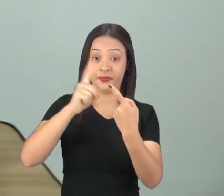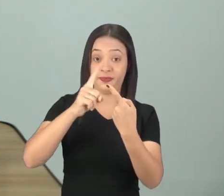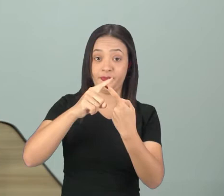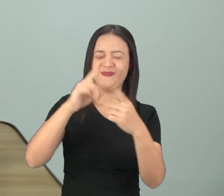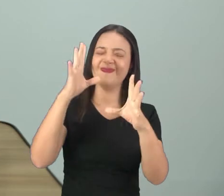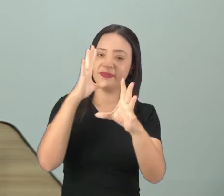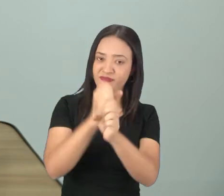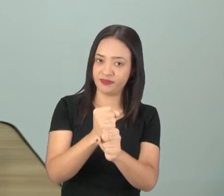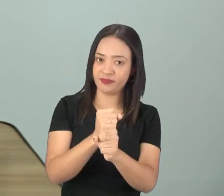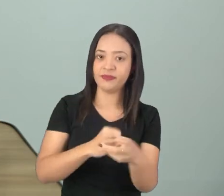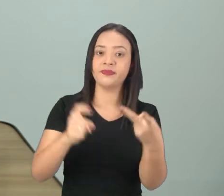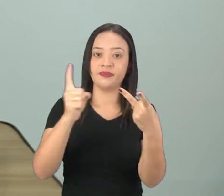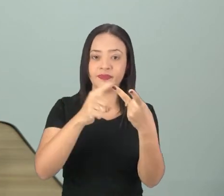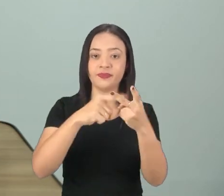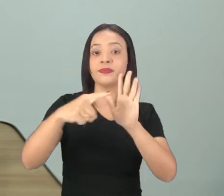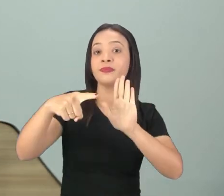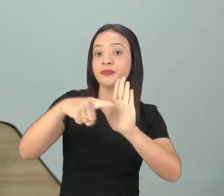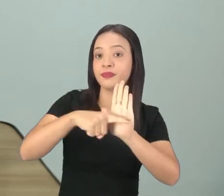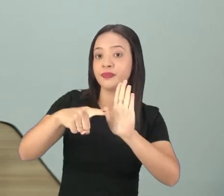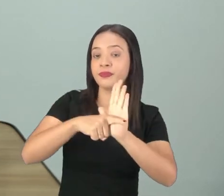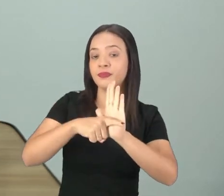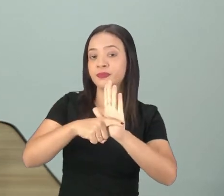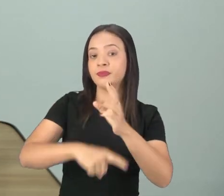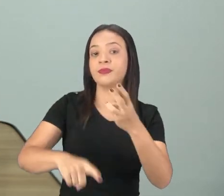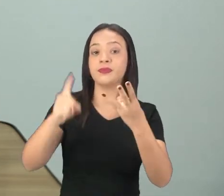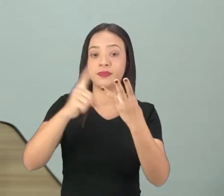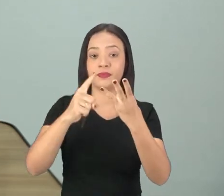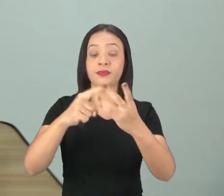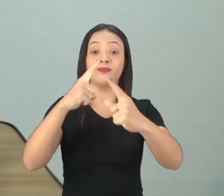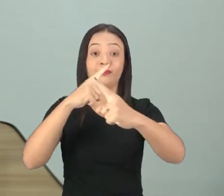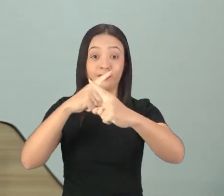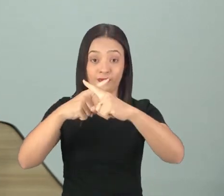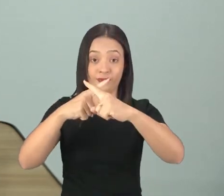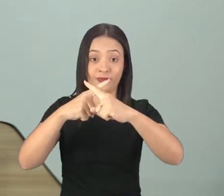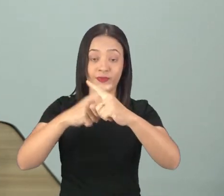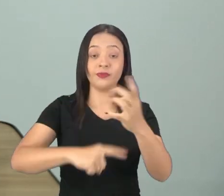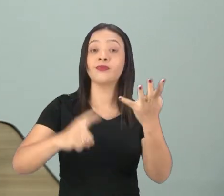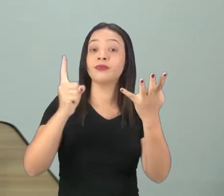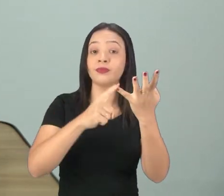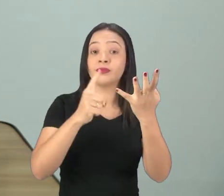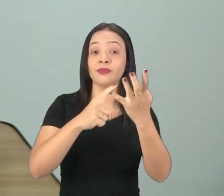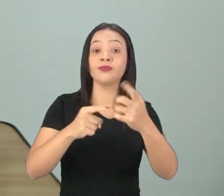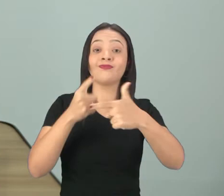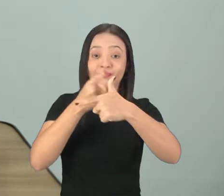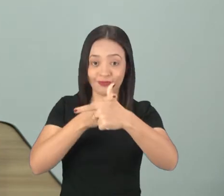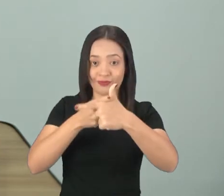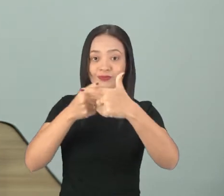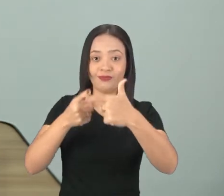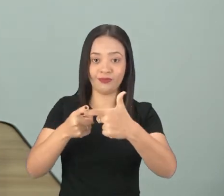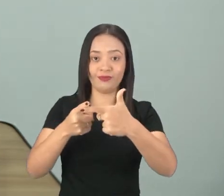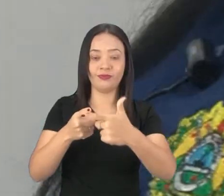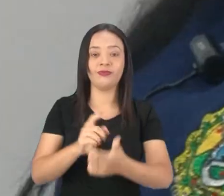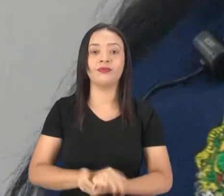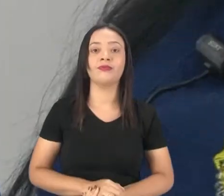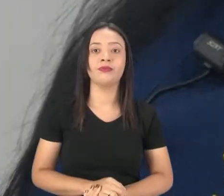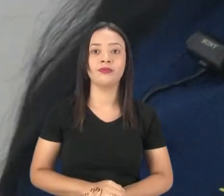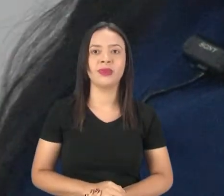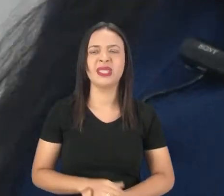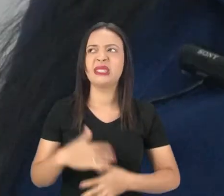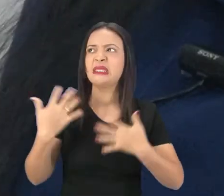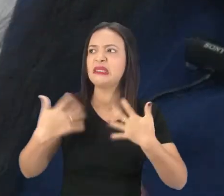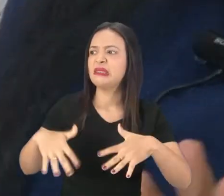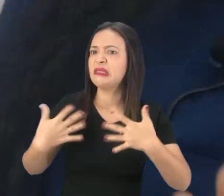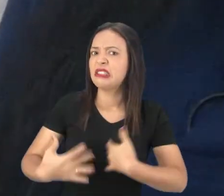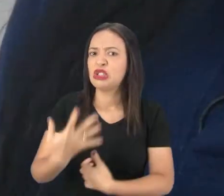adição, a subtração, multiplicação e divisão. Ai, professora, essas 4